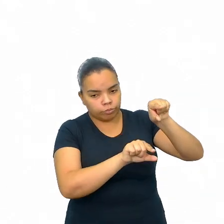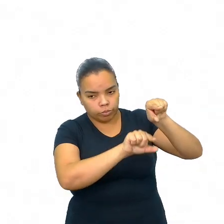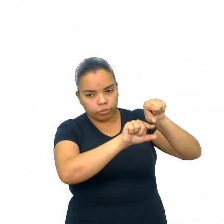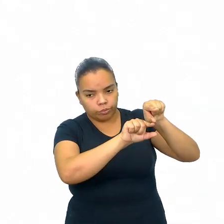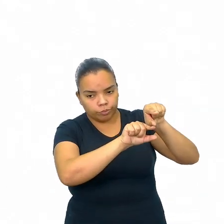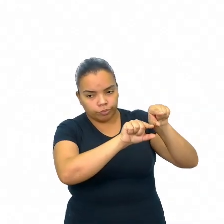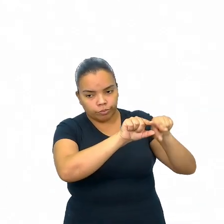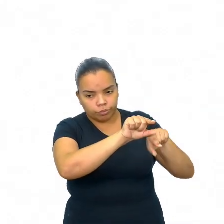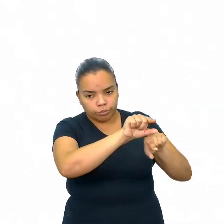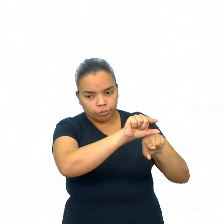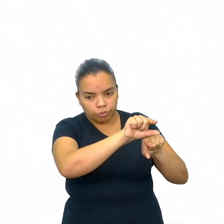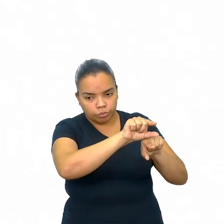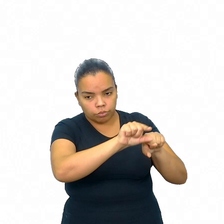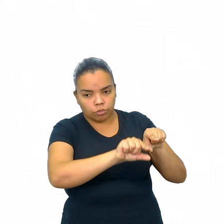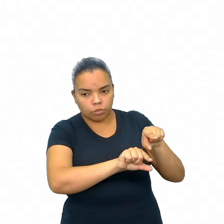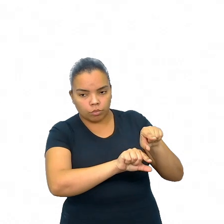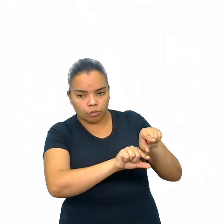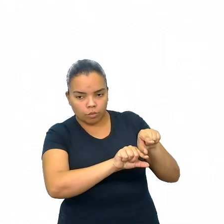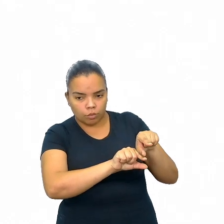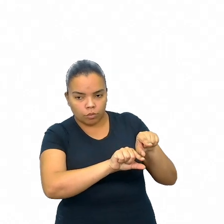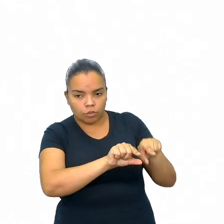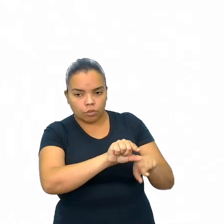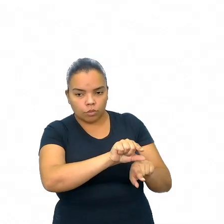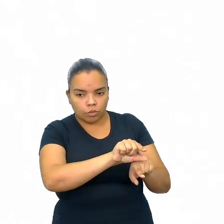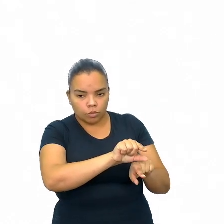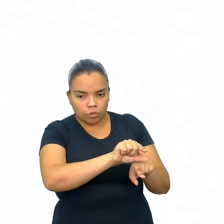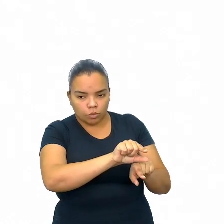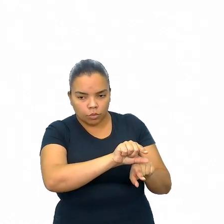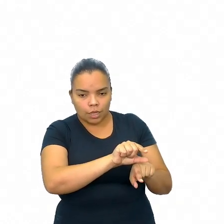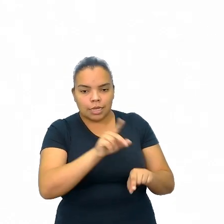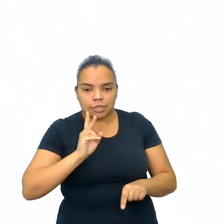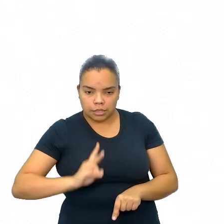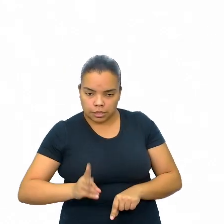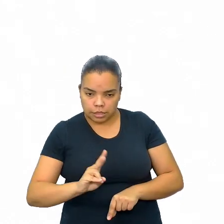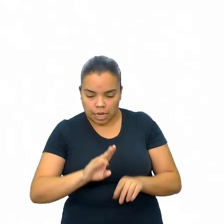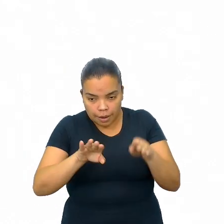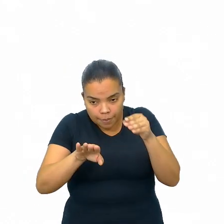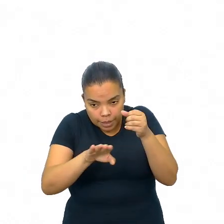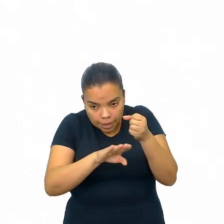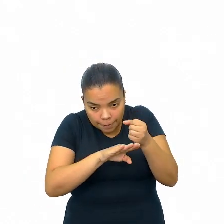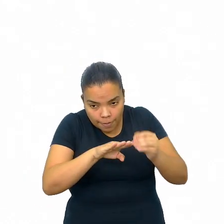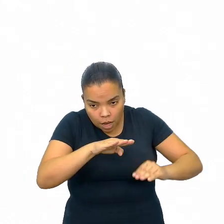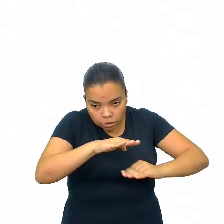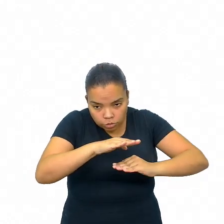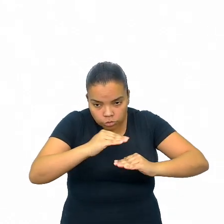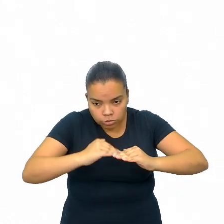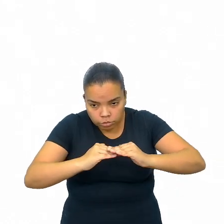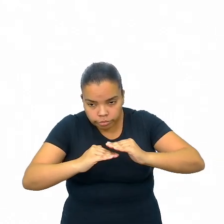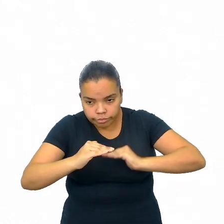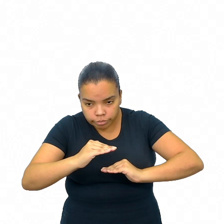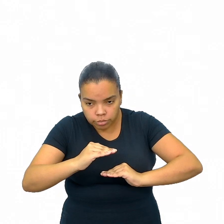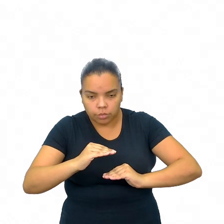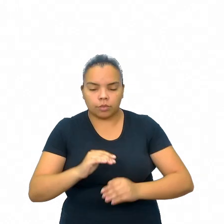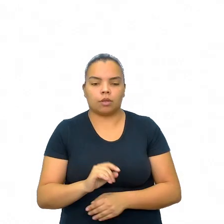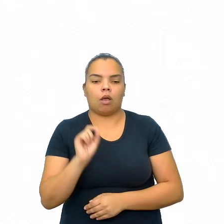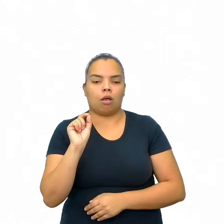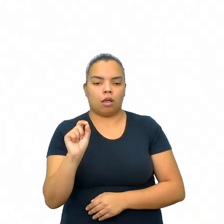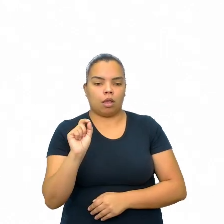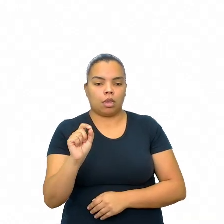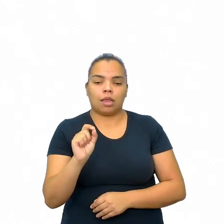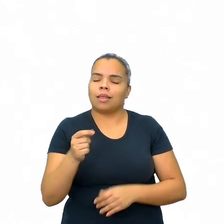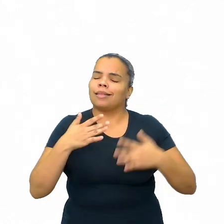preparou. Promover um clima tranquilo, de modo a deixar o estudante bastante acomodado para que